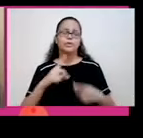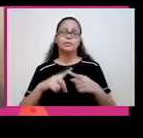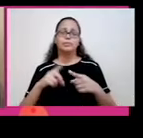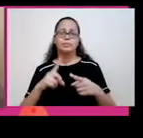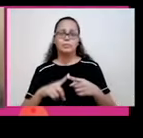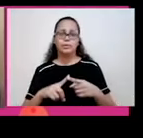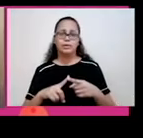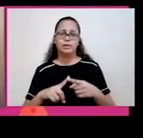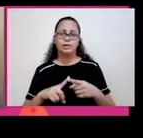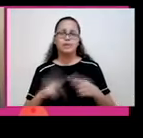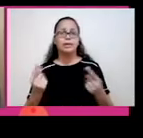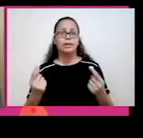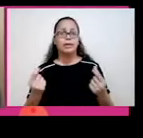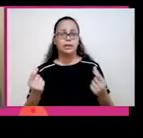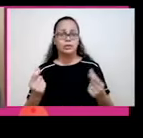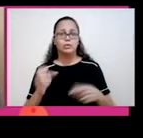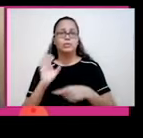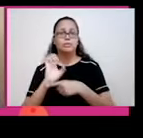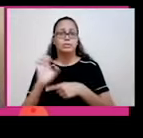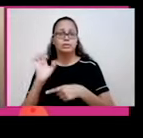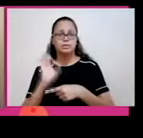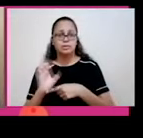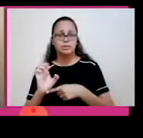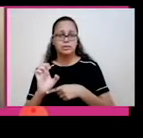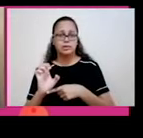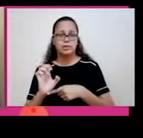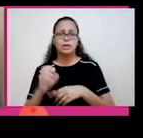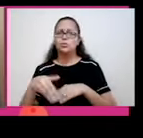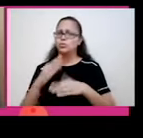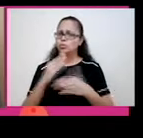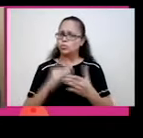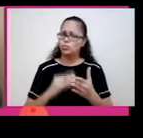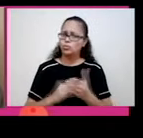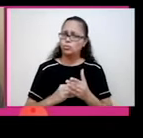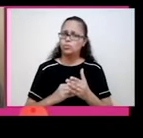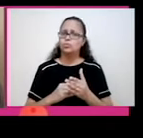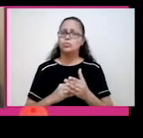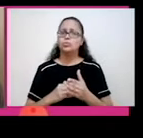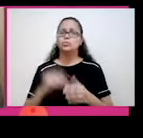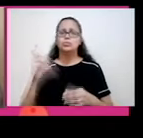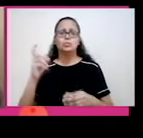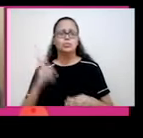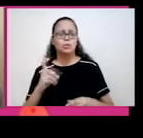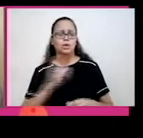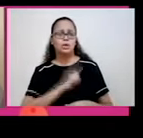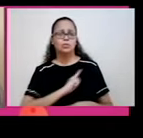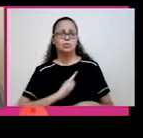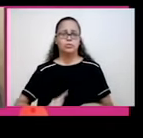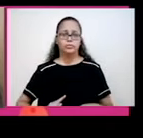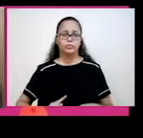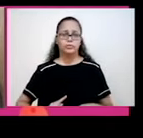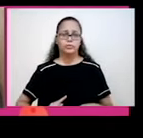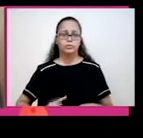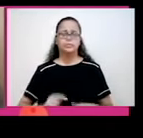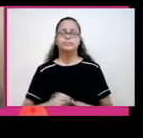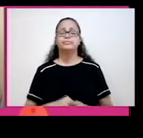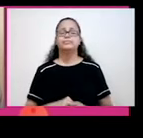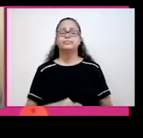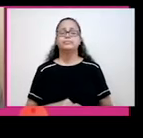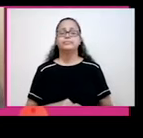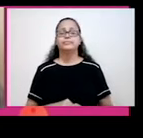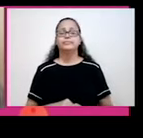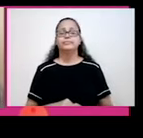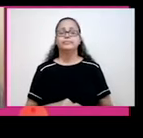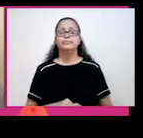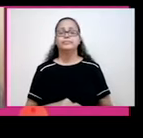ao governo. Então, cada vez mais a gente vê então, aí, o país se direcionando a uma economia de mercado, né? Uma economia mais capitalista, né?